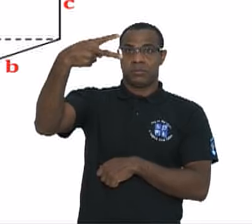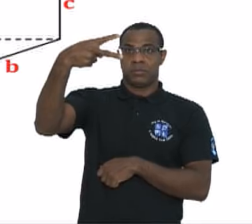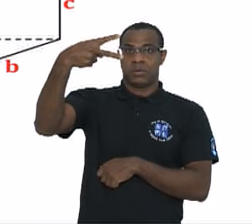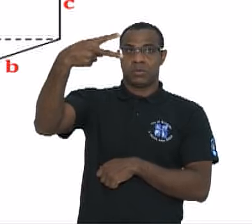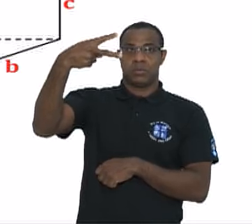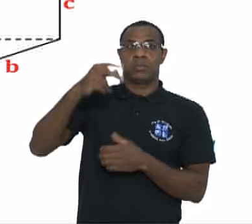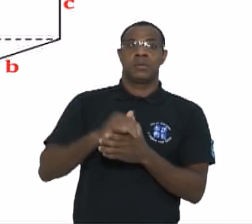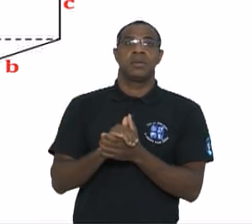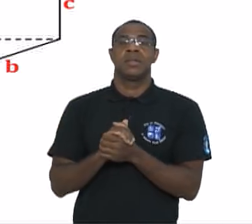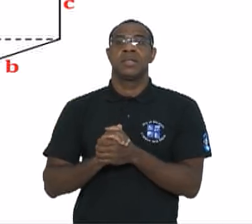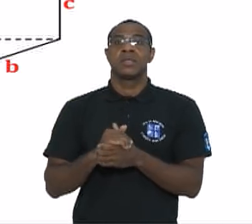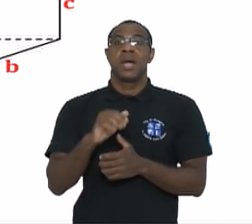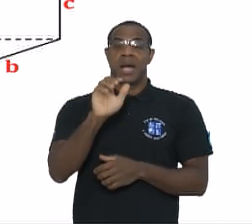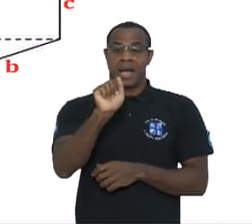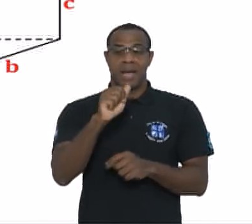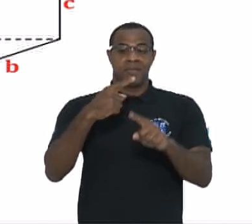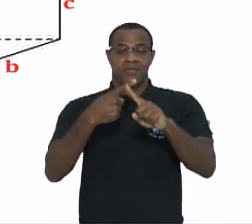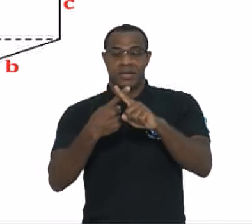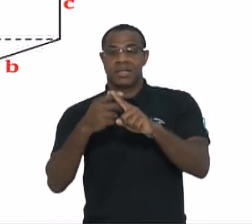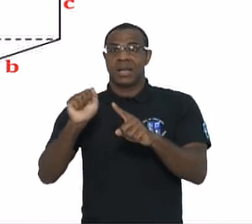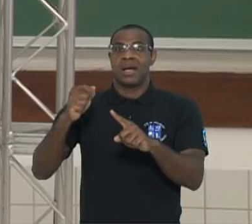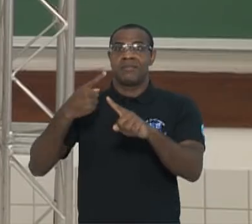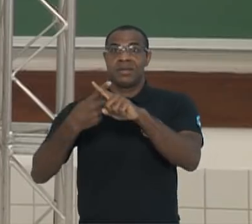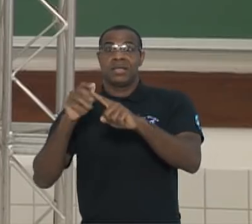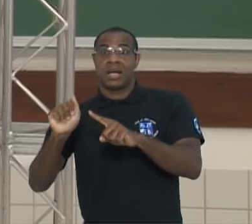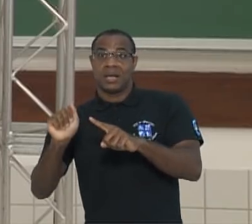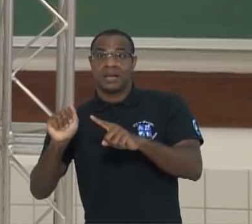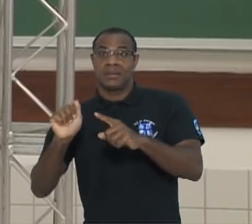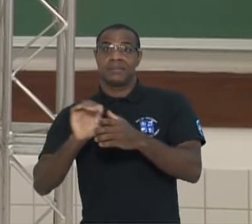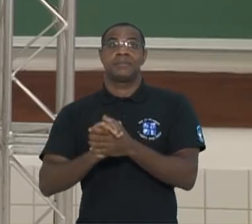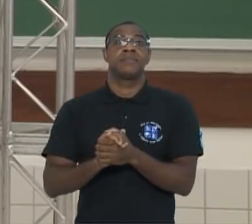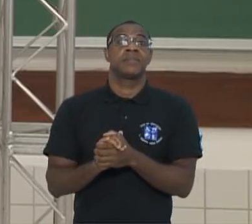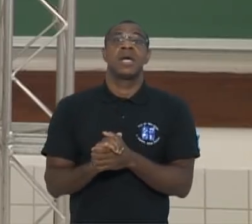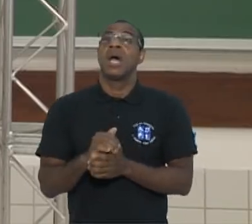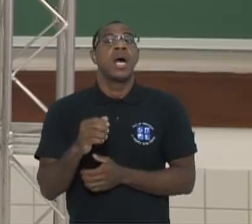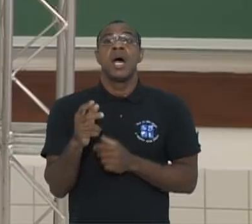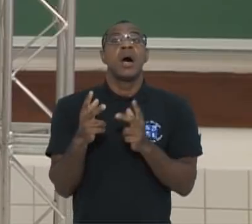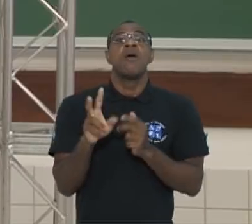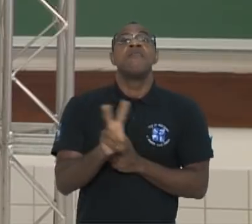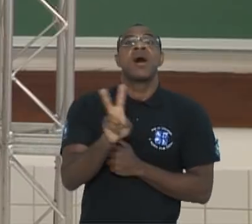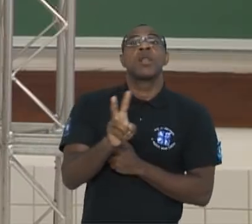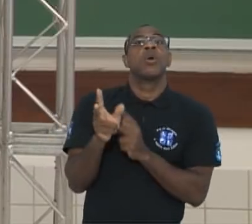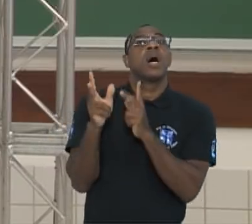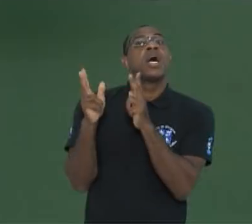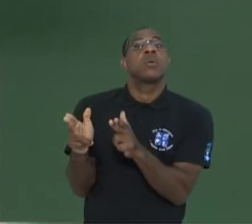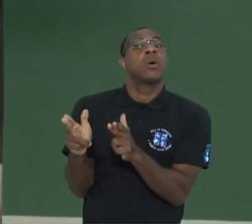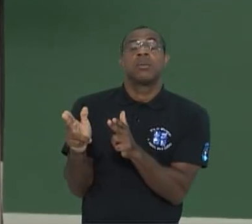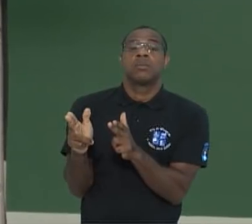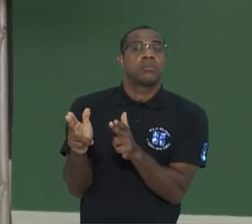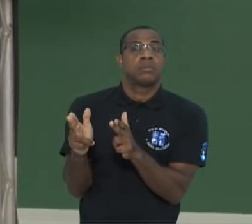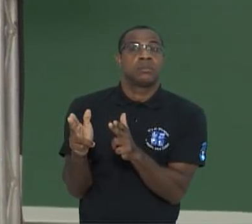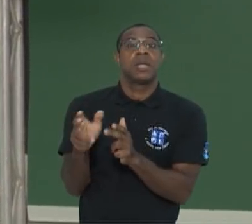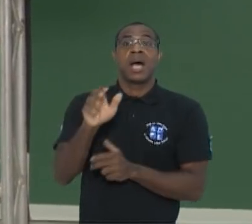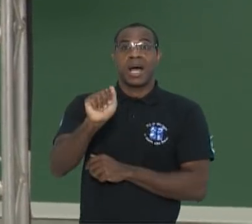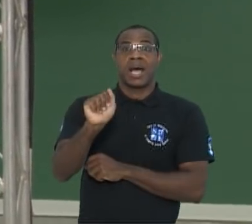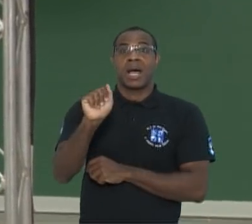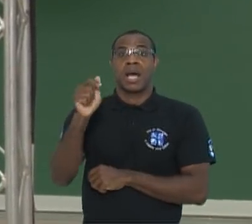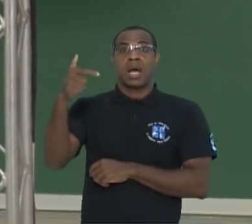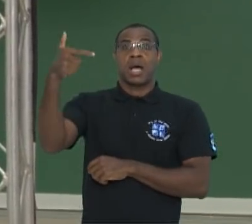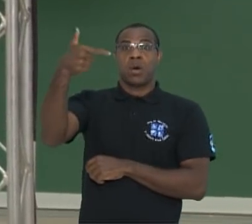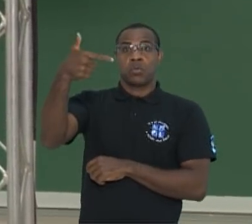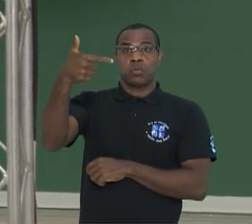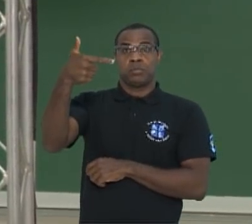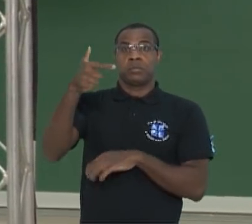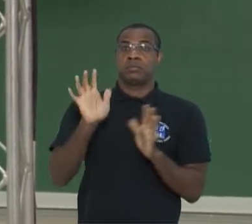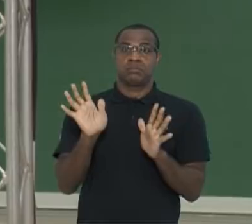A, que é o segmento de reta, que nós vimos, né? É o mesmo valor, por isso que ficou A ao cubo. É a mesma coisa que